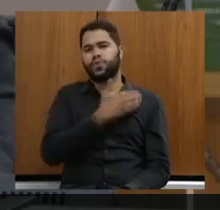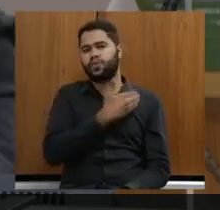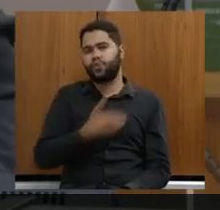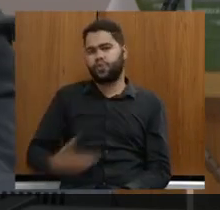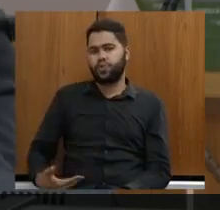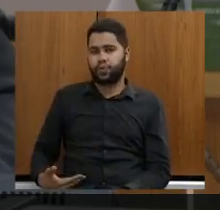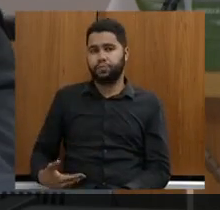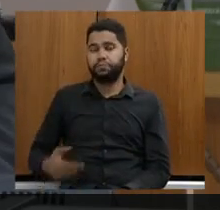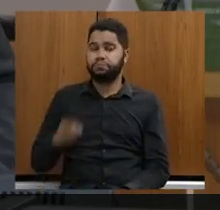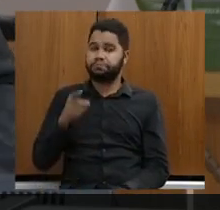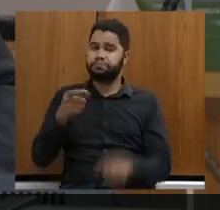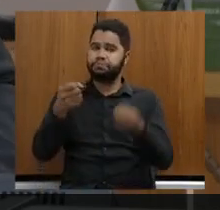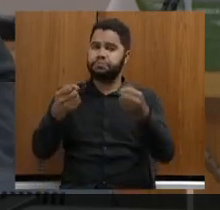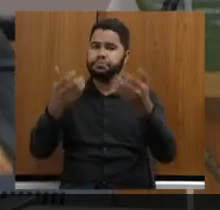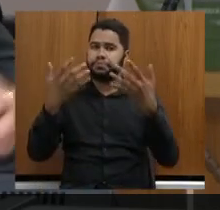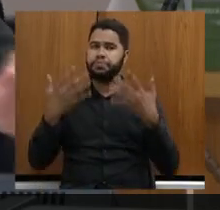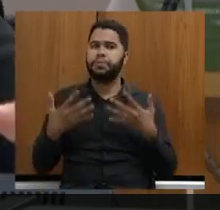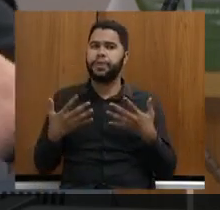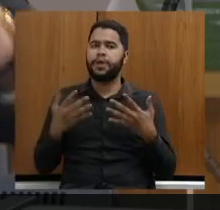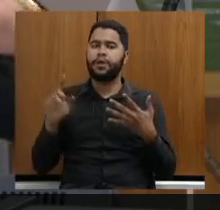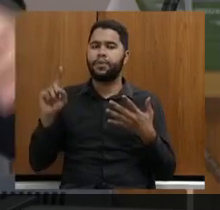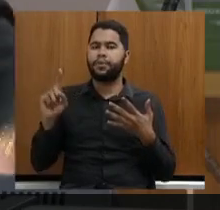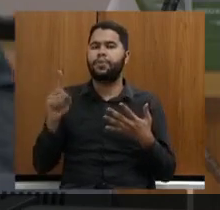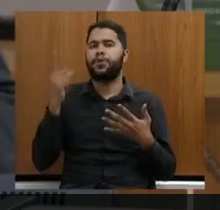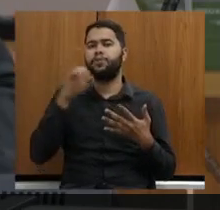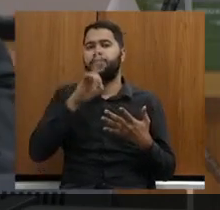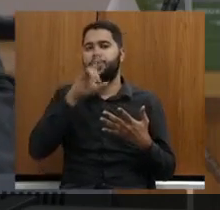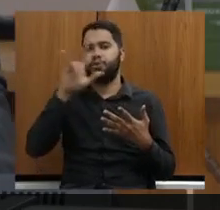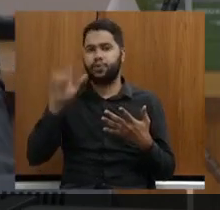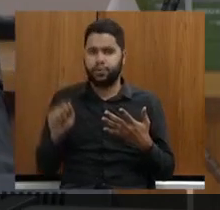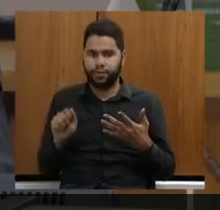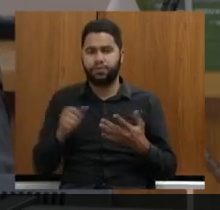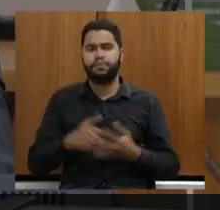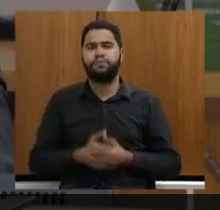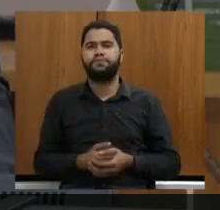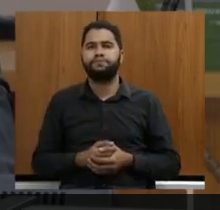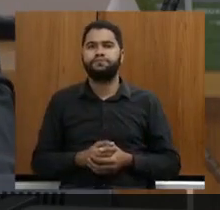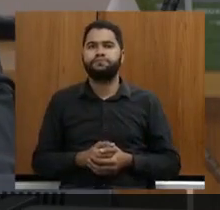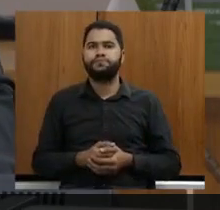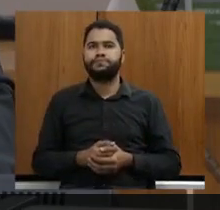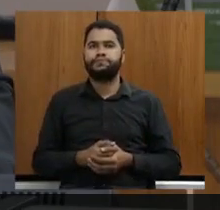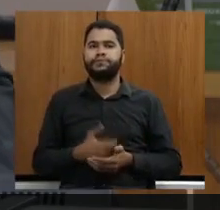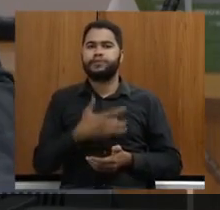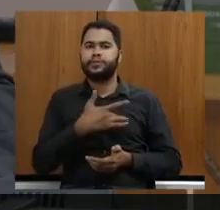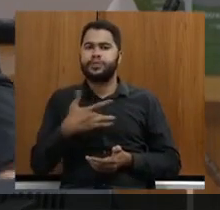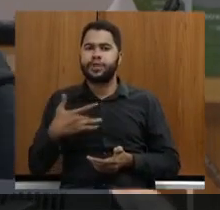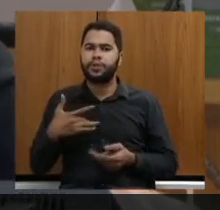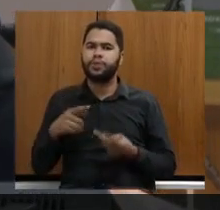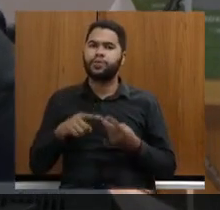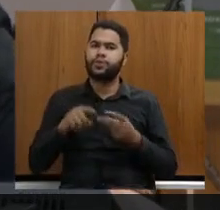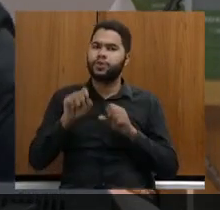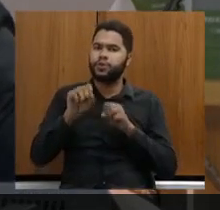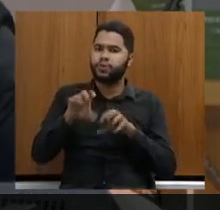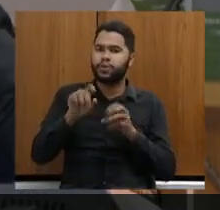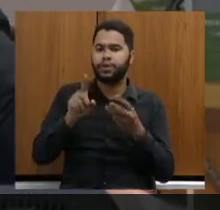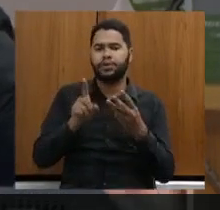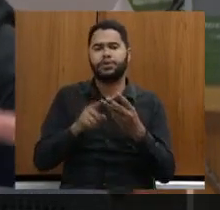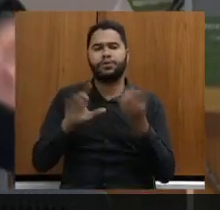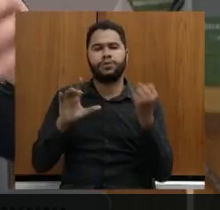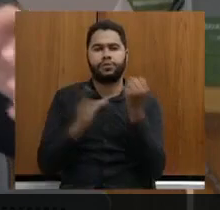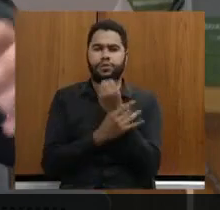né secretária a senhora fala isso desde o primeiro dia quando a pessoa fala que é saúde educação e segurança